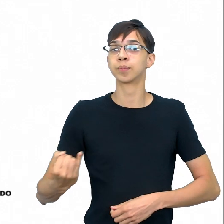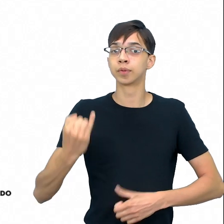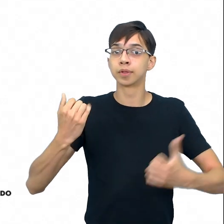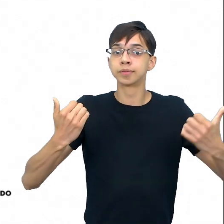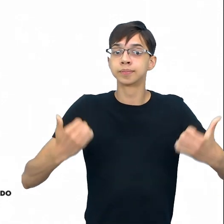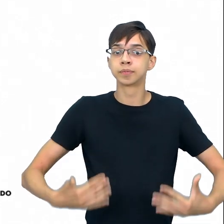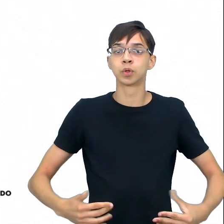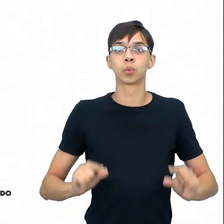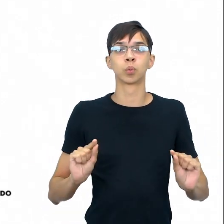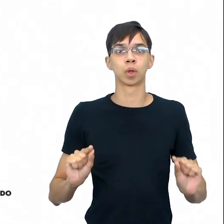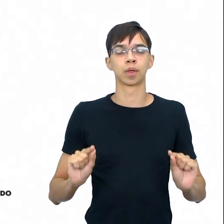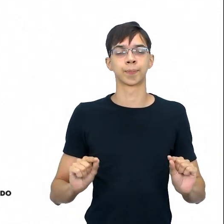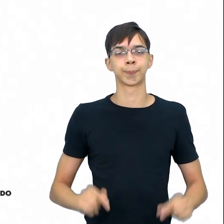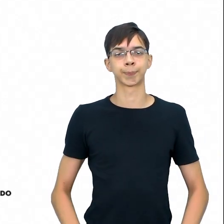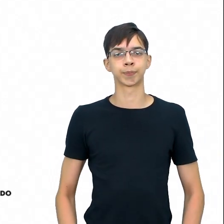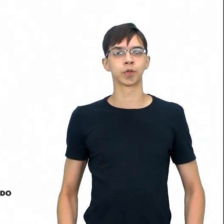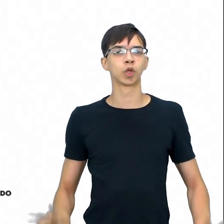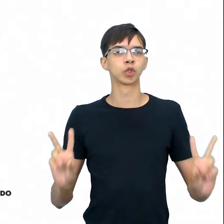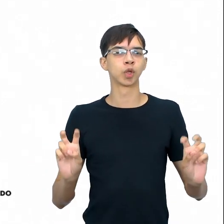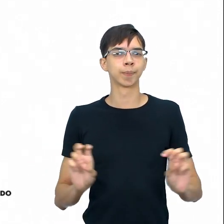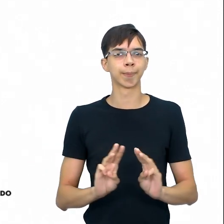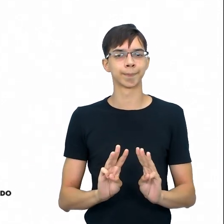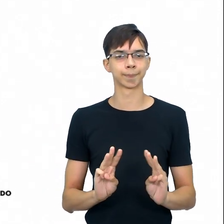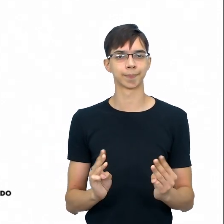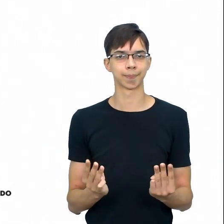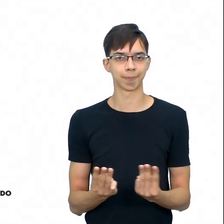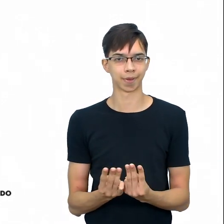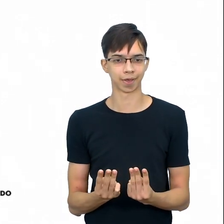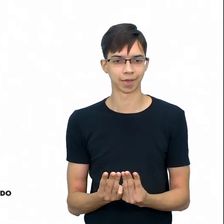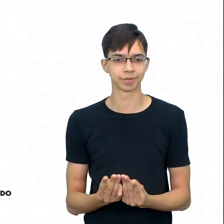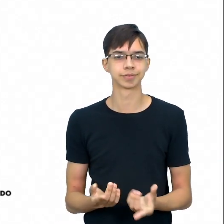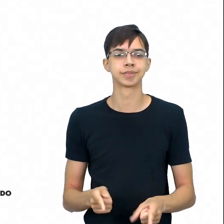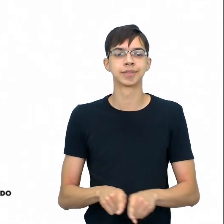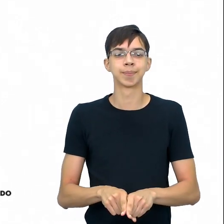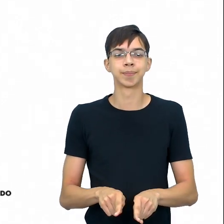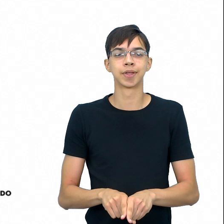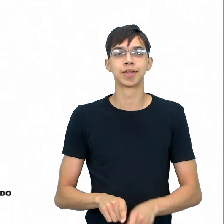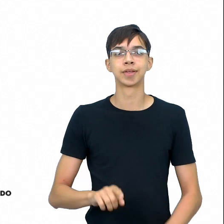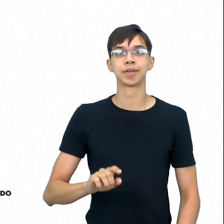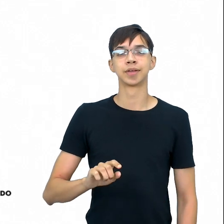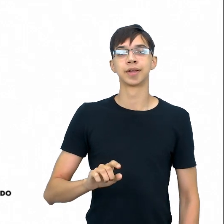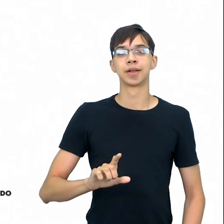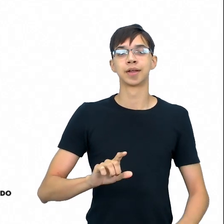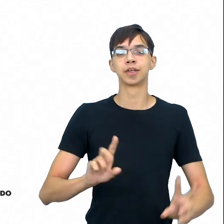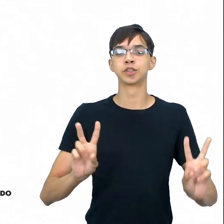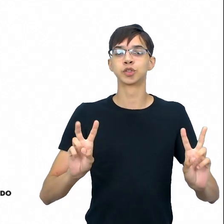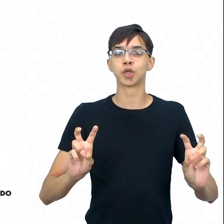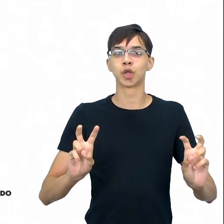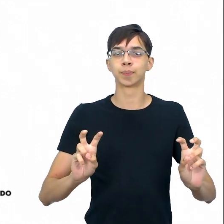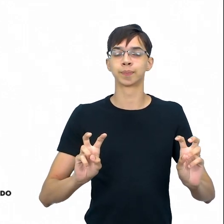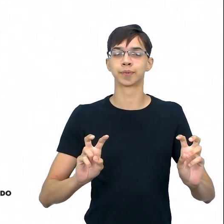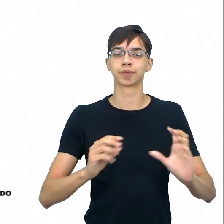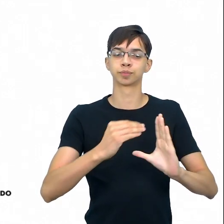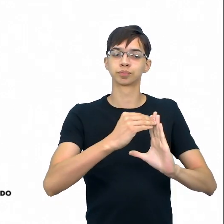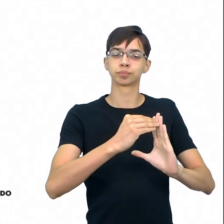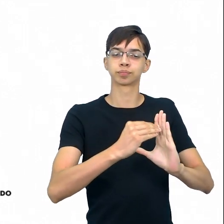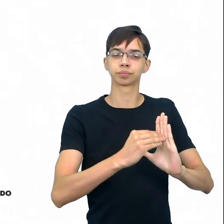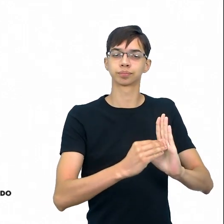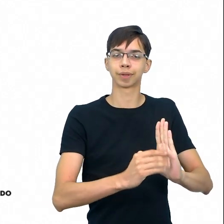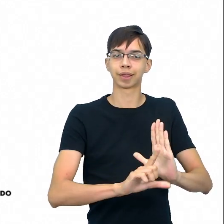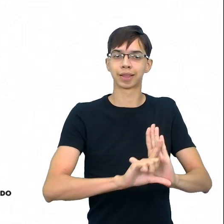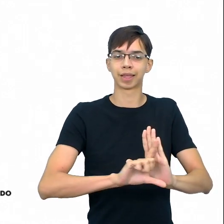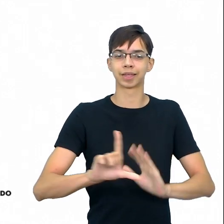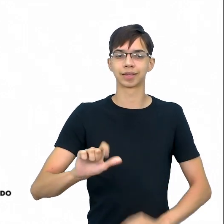a parte da conservação da massa, da lei de Lavoisier, porque a gente vai trabalhar com equilíbrio químico e o meu